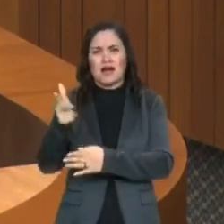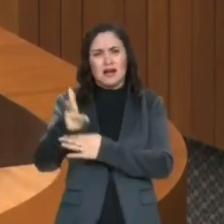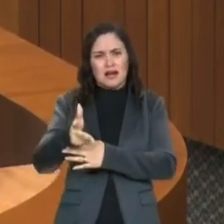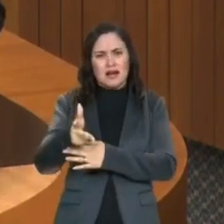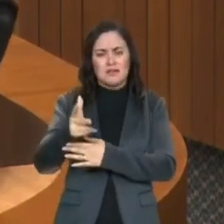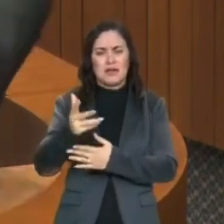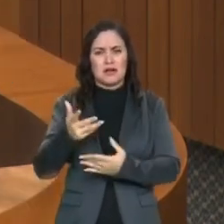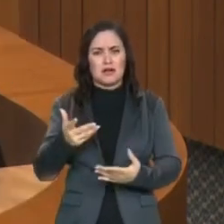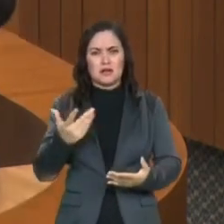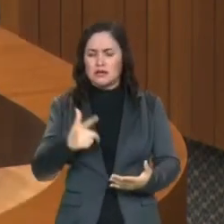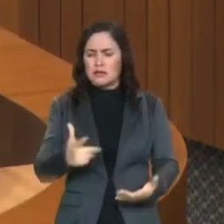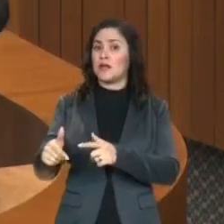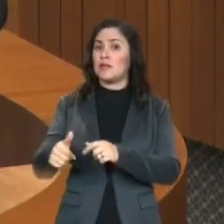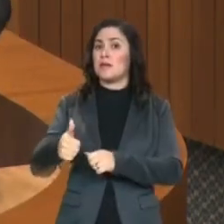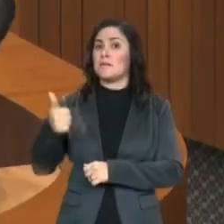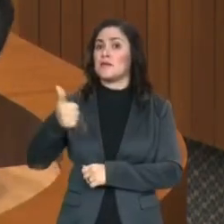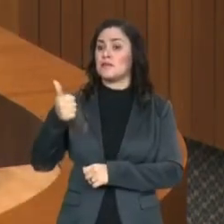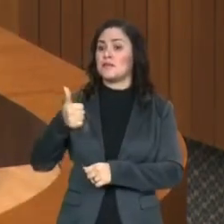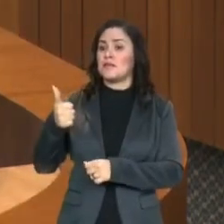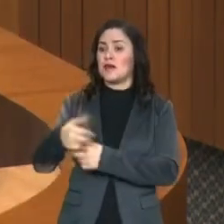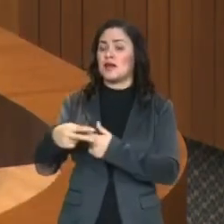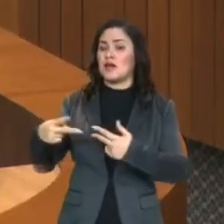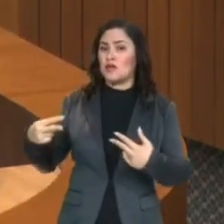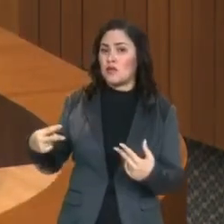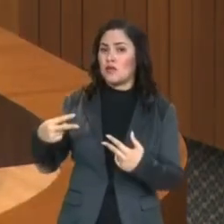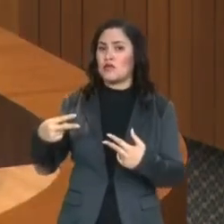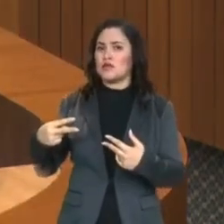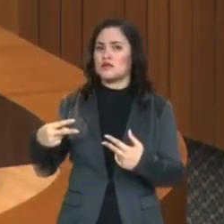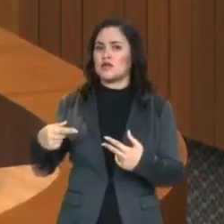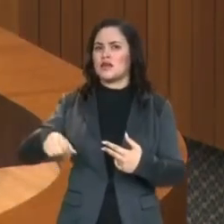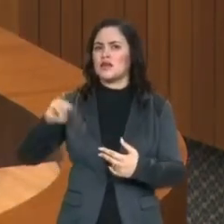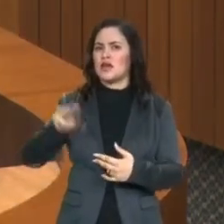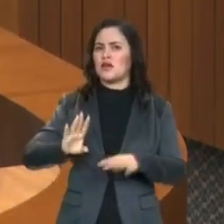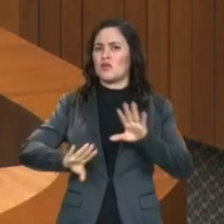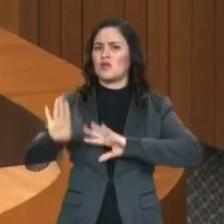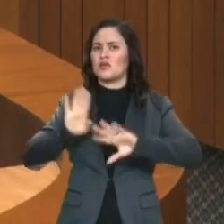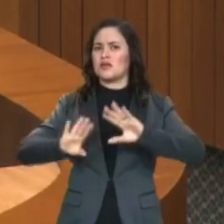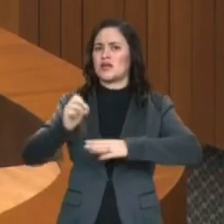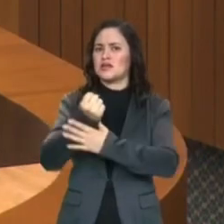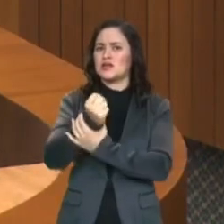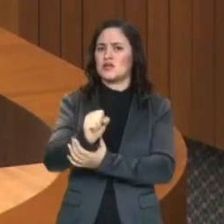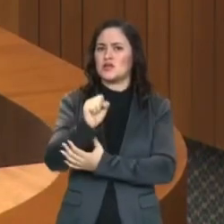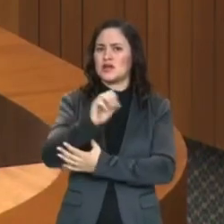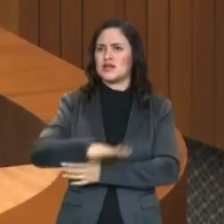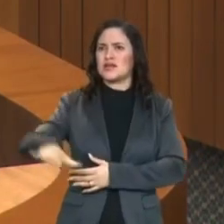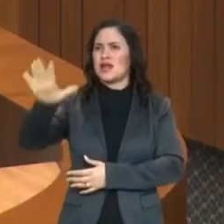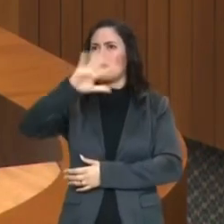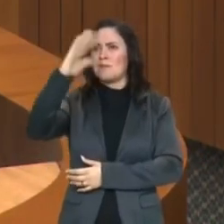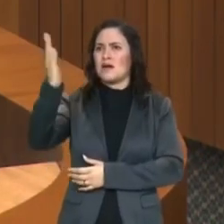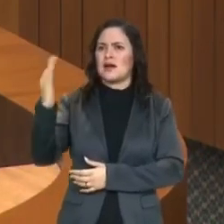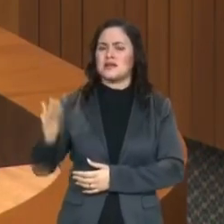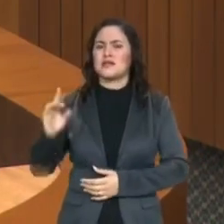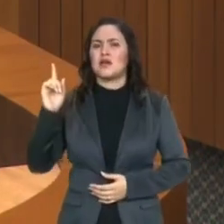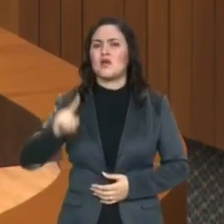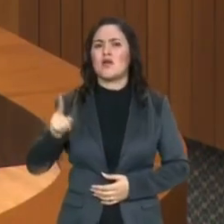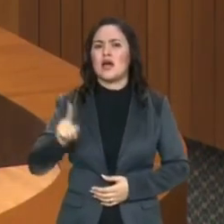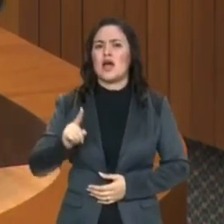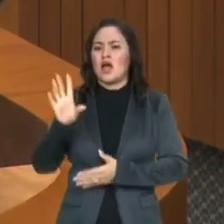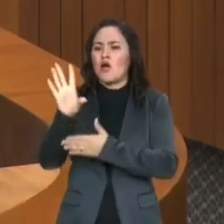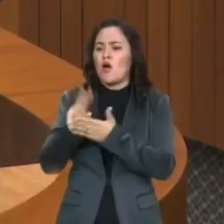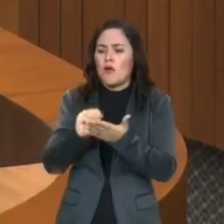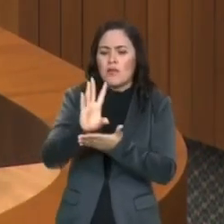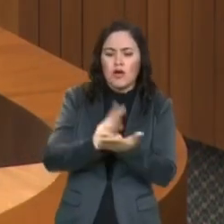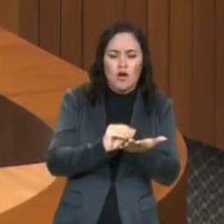tem um negócio desse, a primeira coisa, a Segurança Nacional é tirar cópia de todas as imagens.